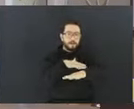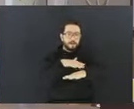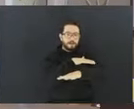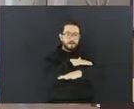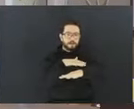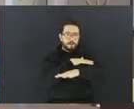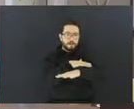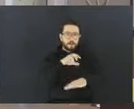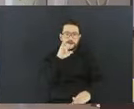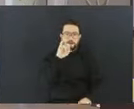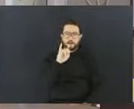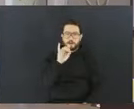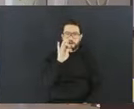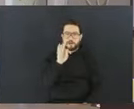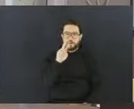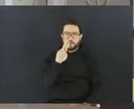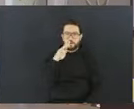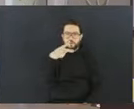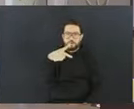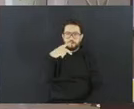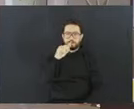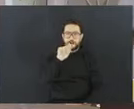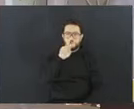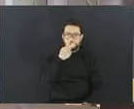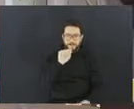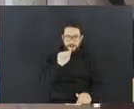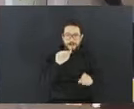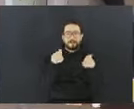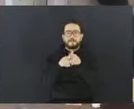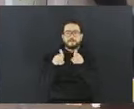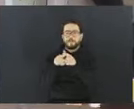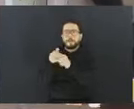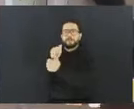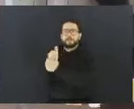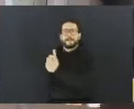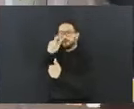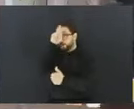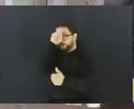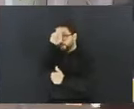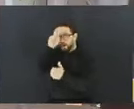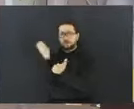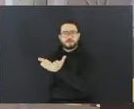gente recebe bastante, mas também aqui no entorno do Hospital Evangélico, no Alto São Francisco, enfim.